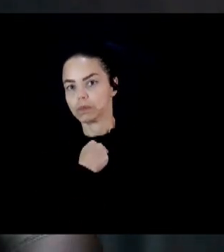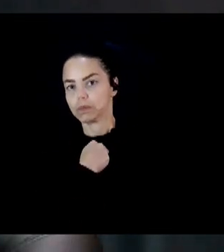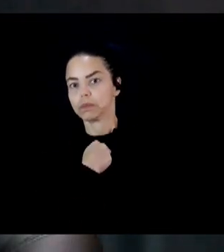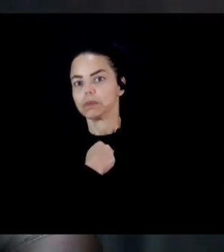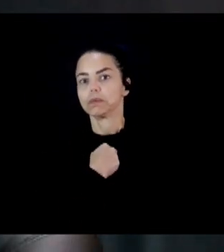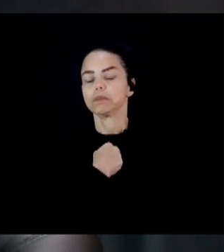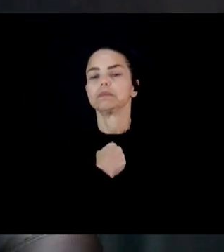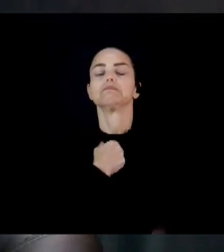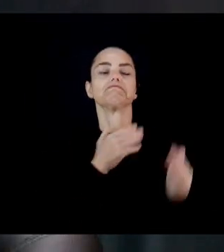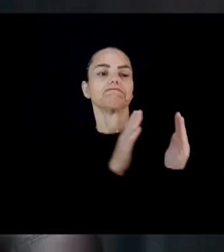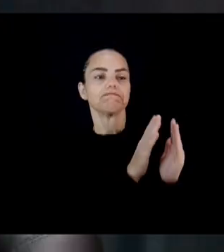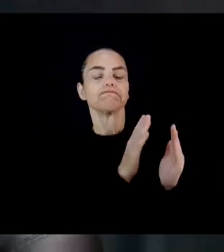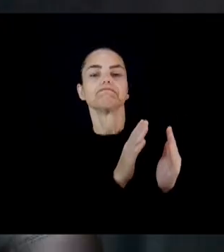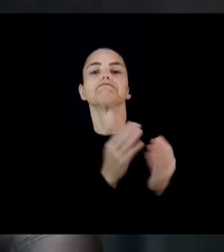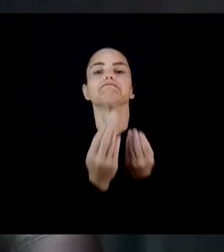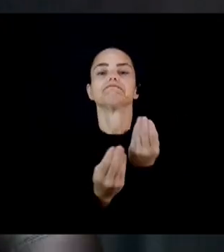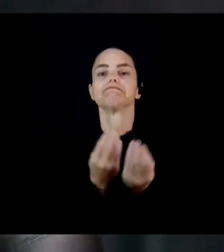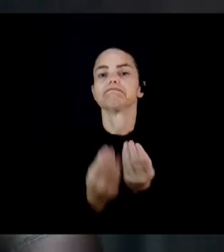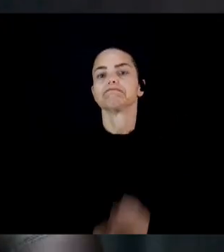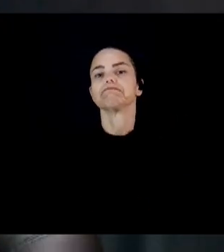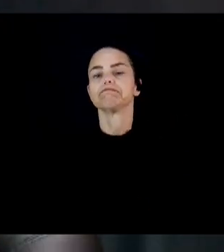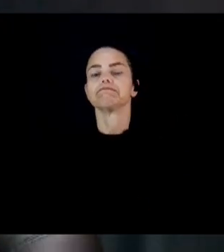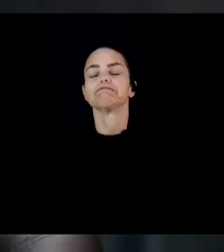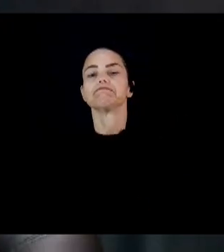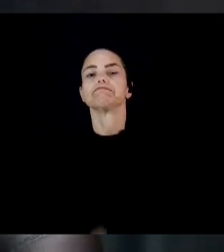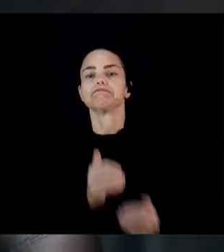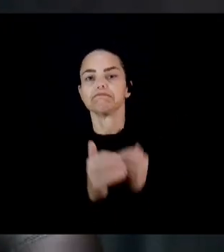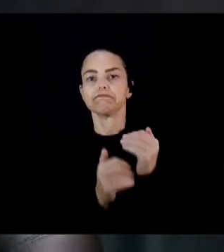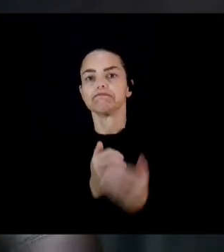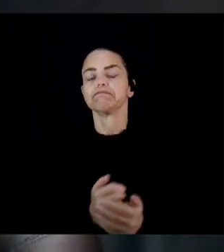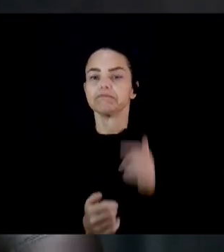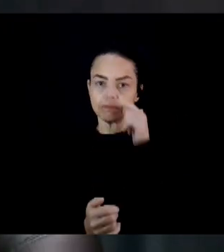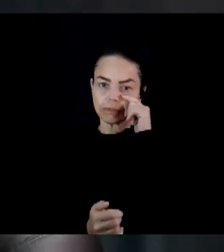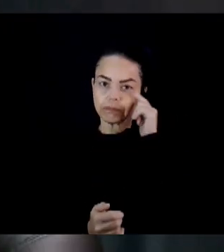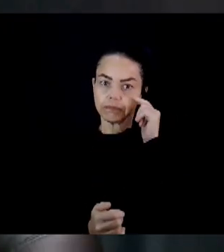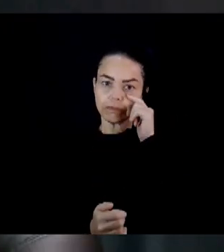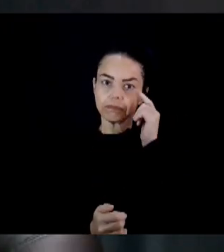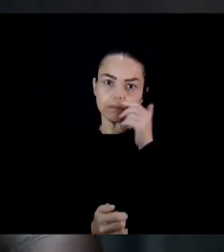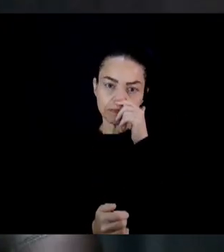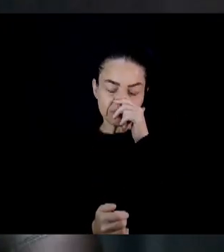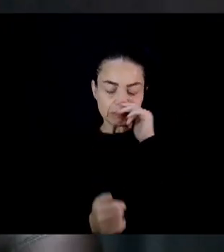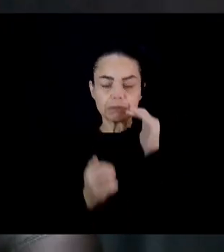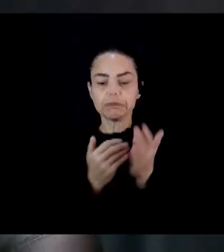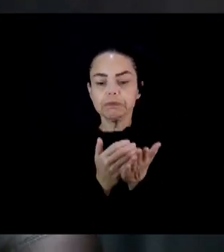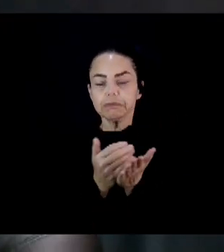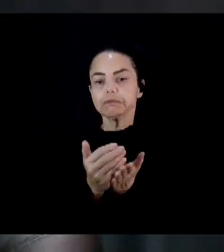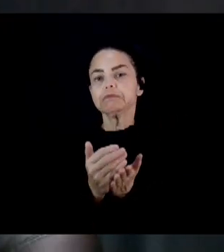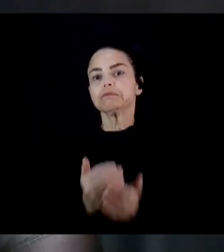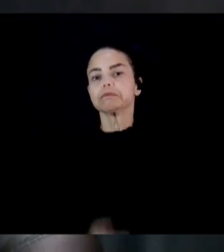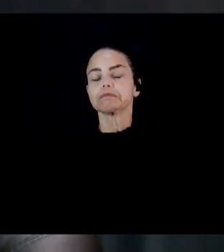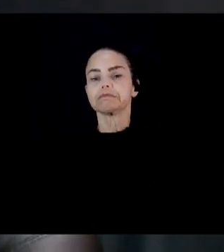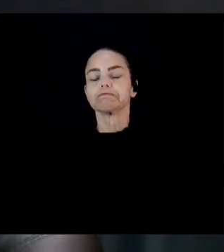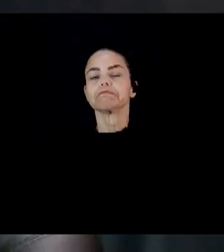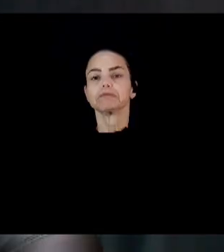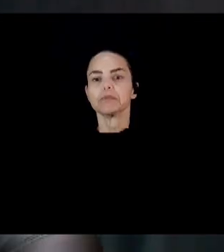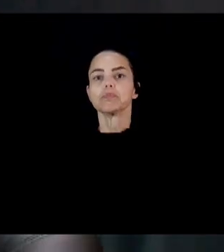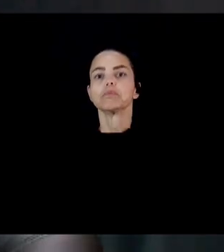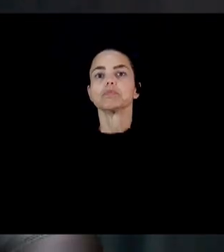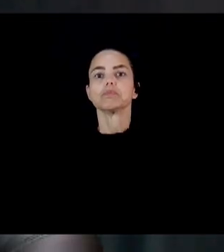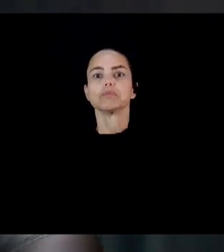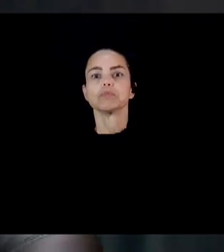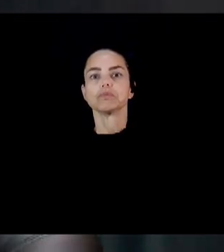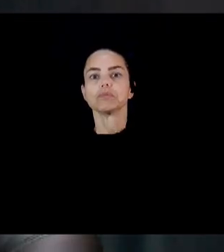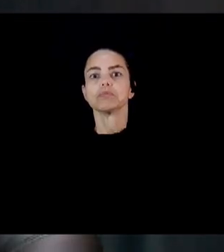todo um processo desse idadismo que ele começa, não sei se eu posso falar dele. Sim, por favor.